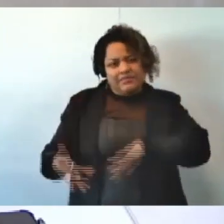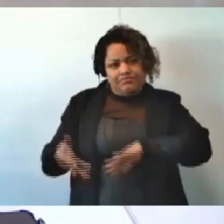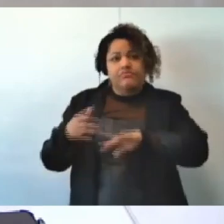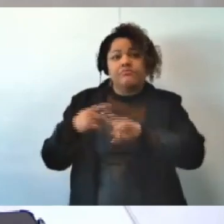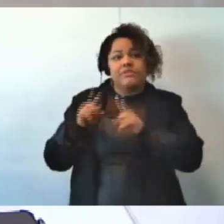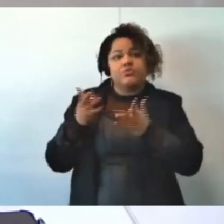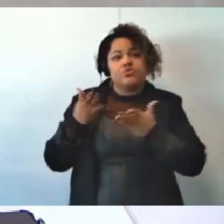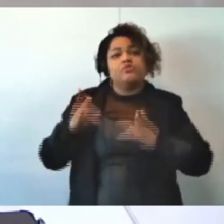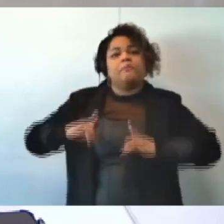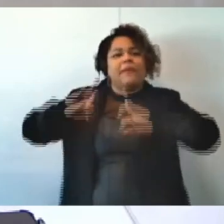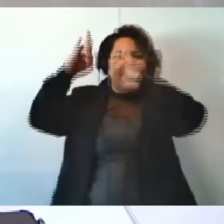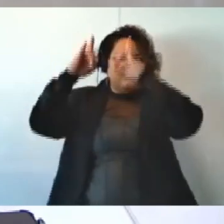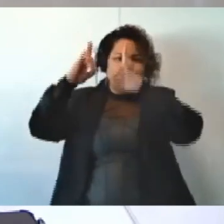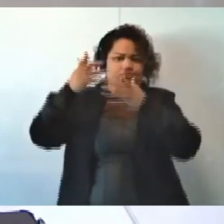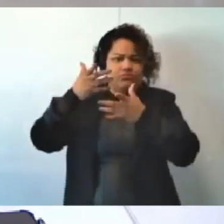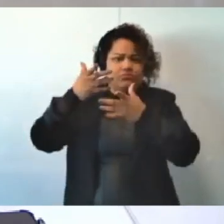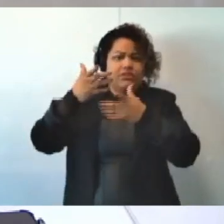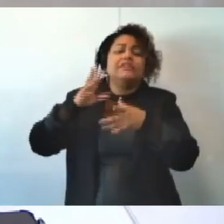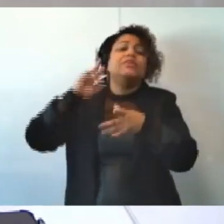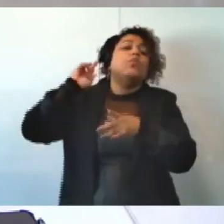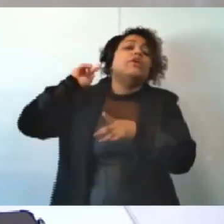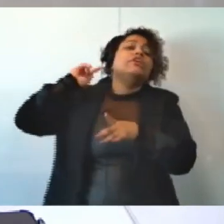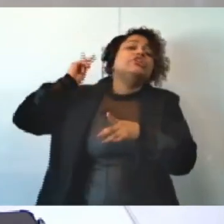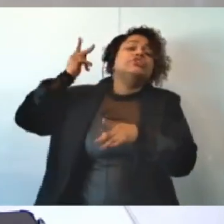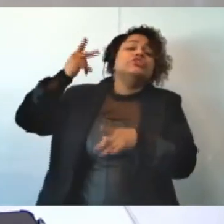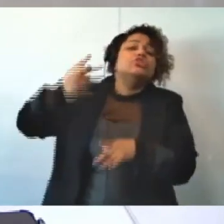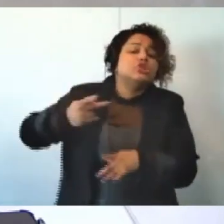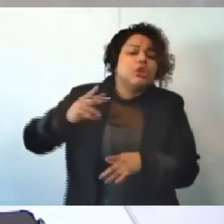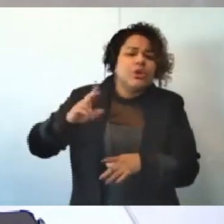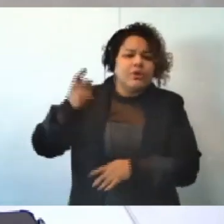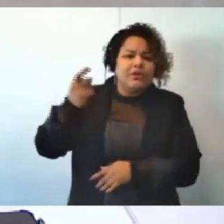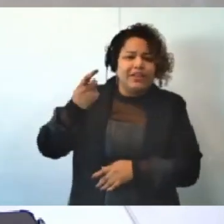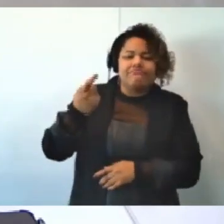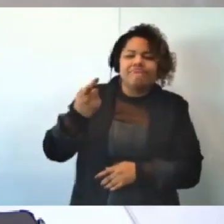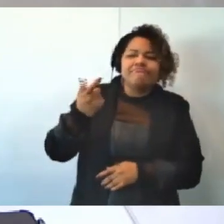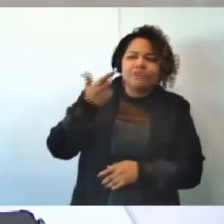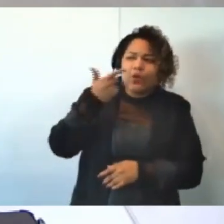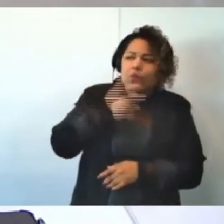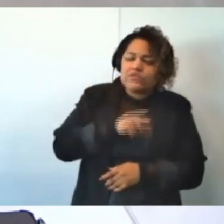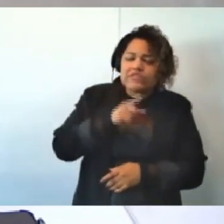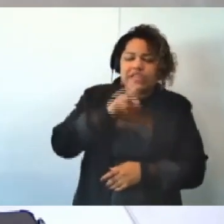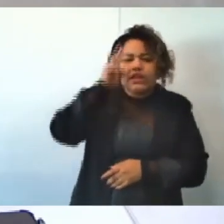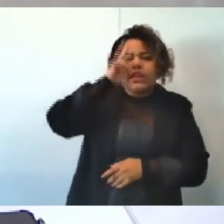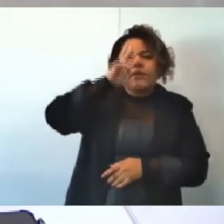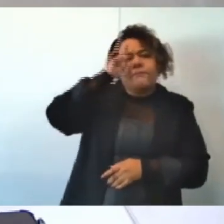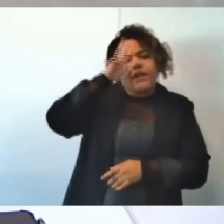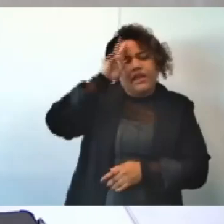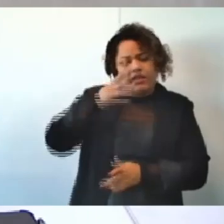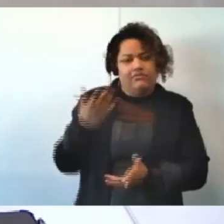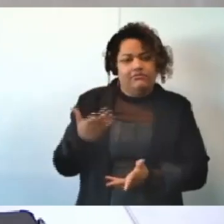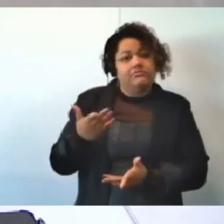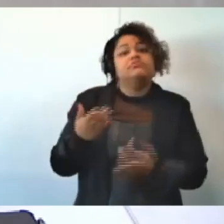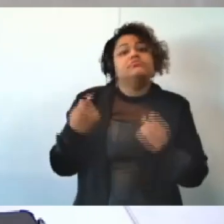bairro Floresta é um bairro que foi fundado, foi criado em 1901. Nós temos inúmeros